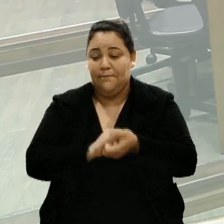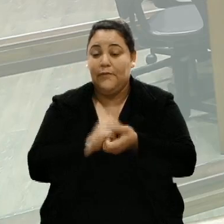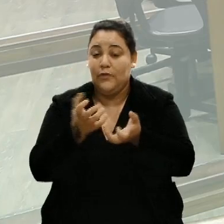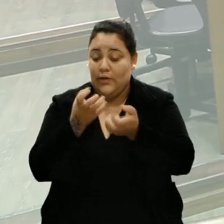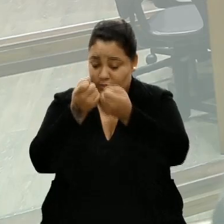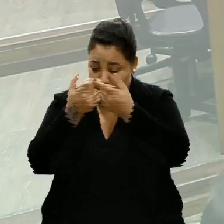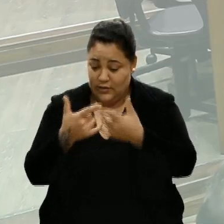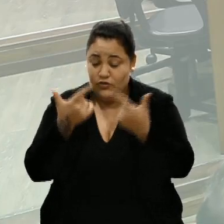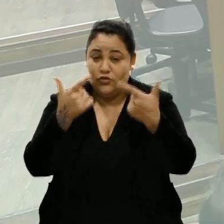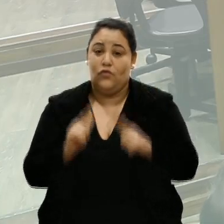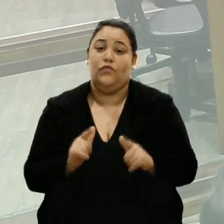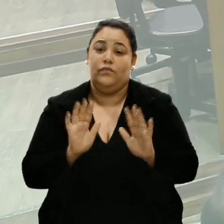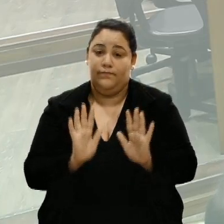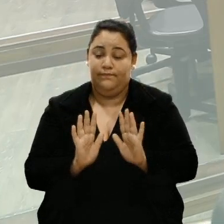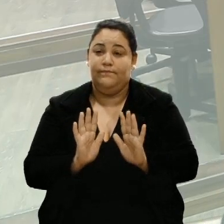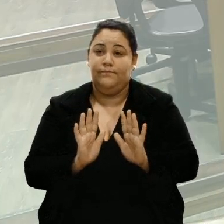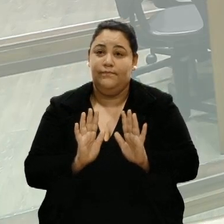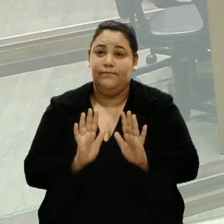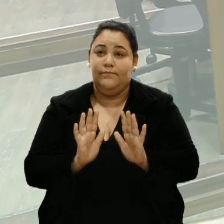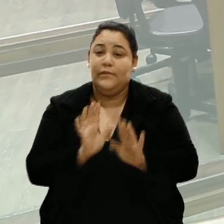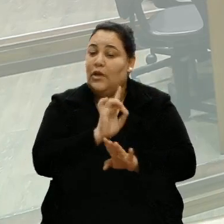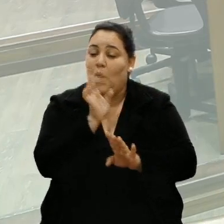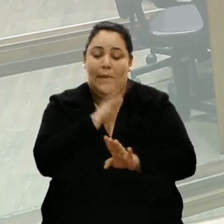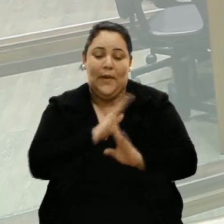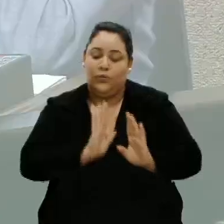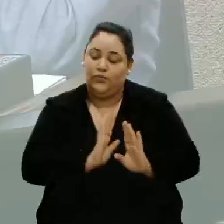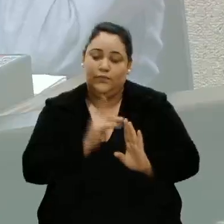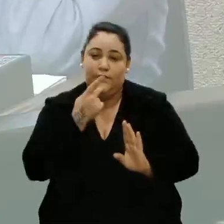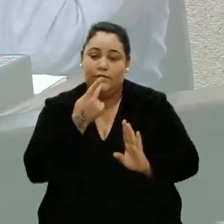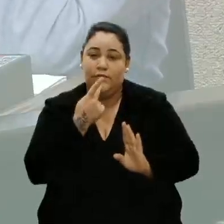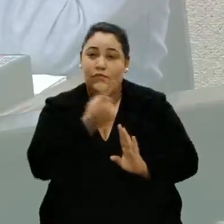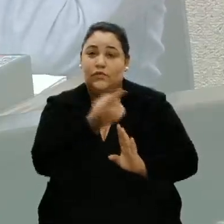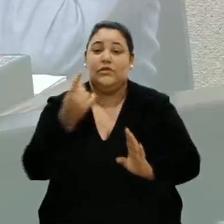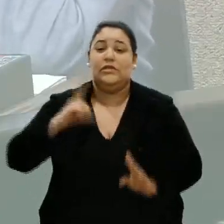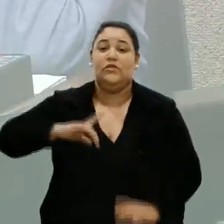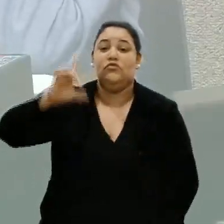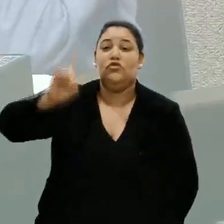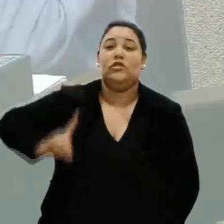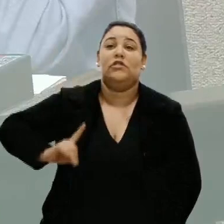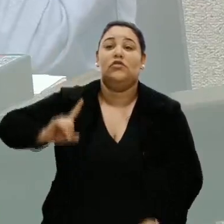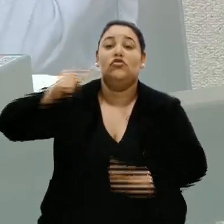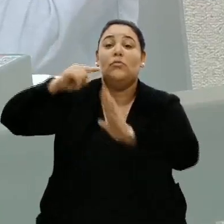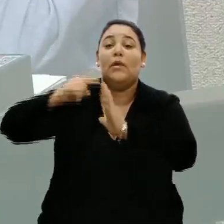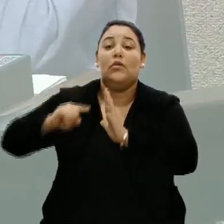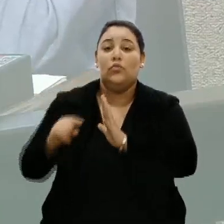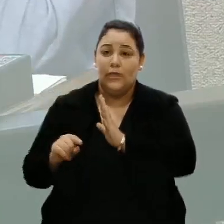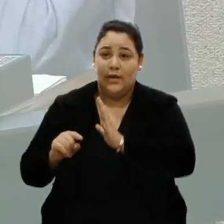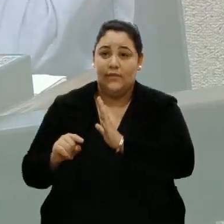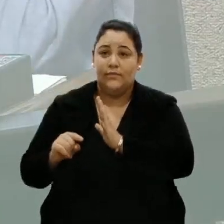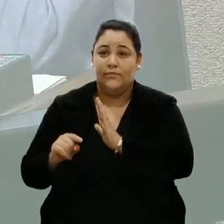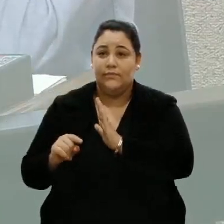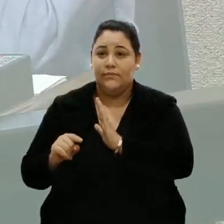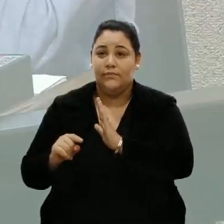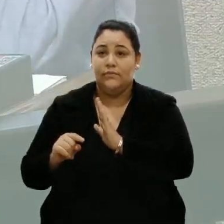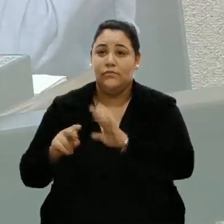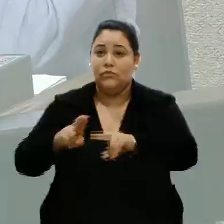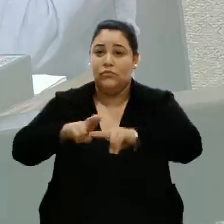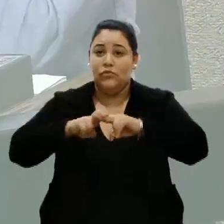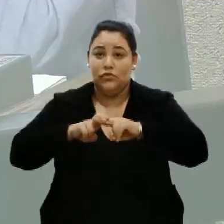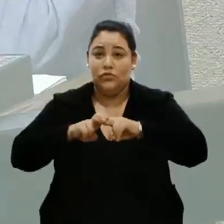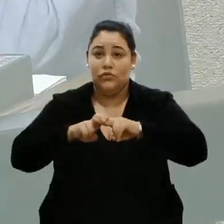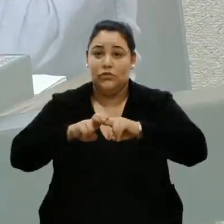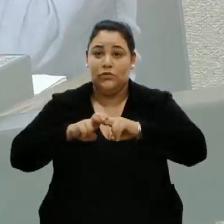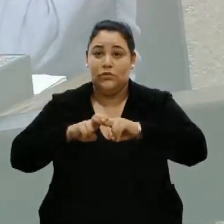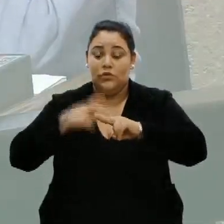favor, não me leve a mal. Vocês têm todo o direito de questionar, todo o direito de perguntar, por isso a gente é